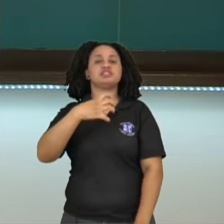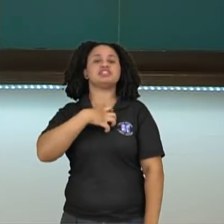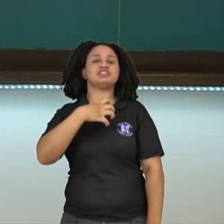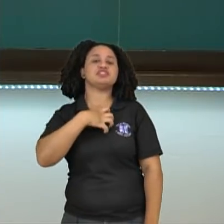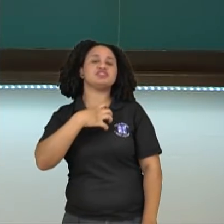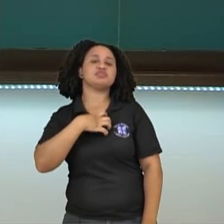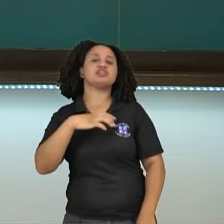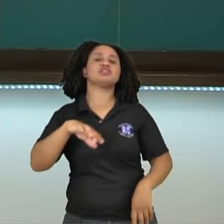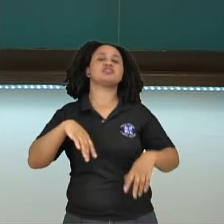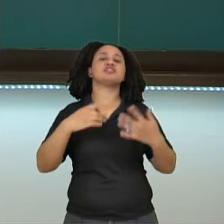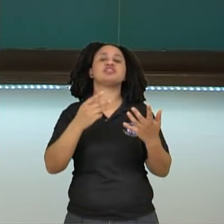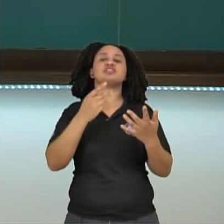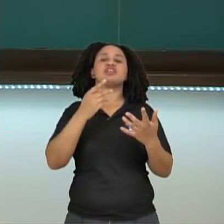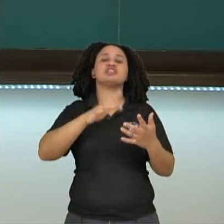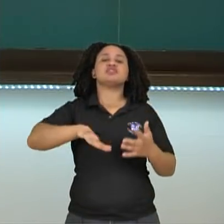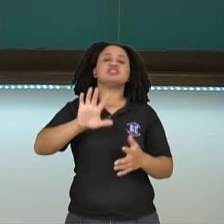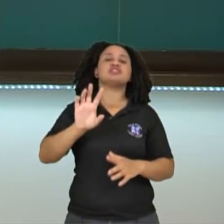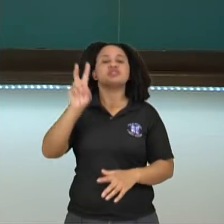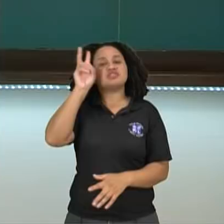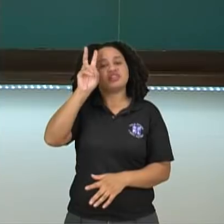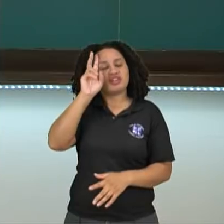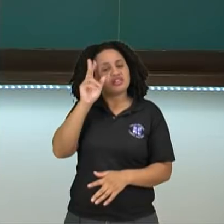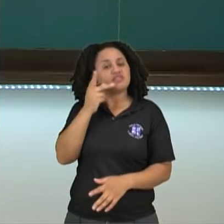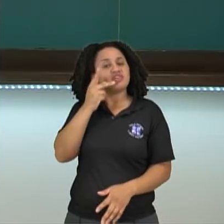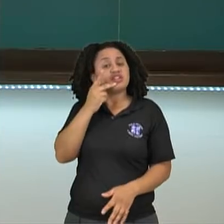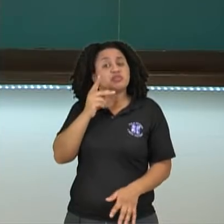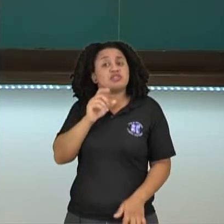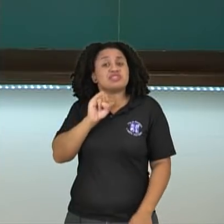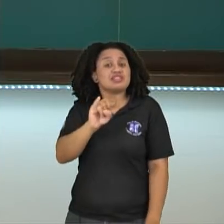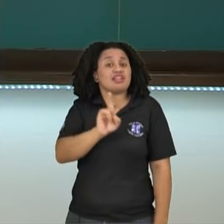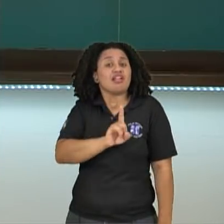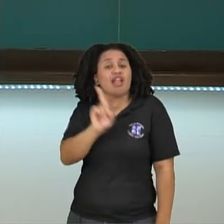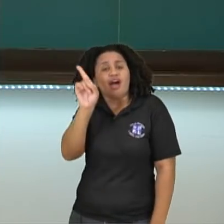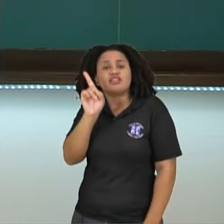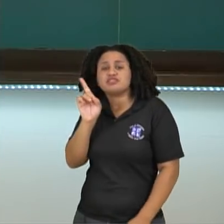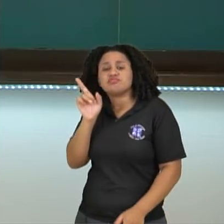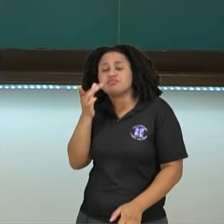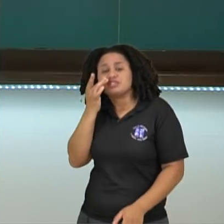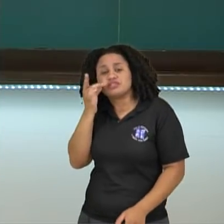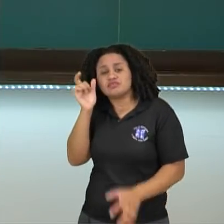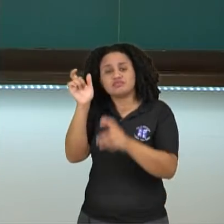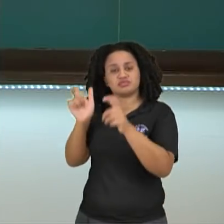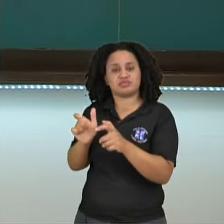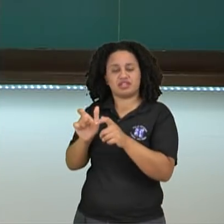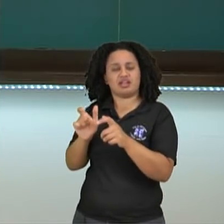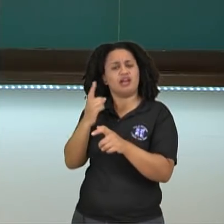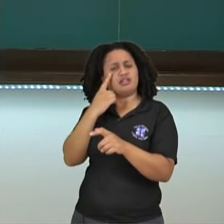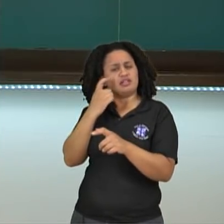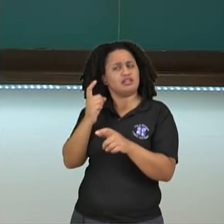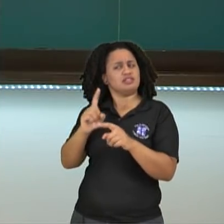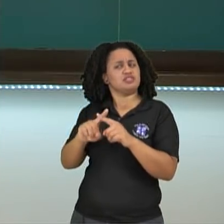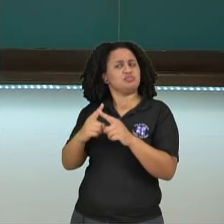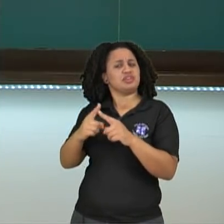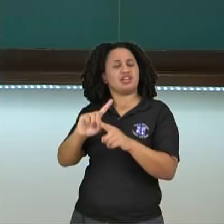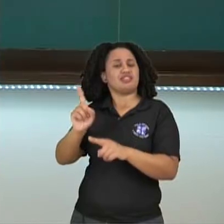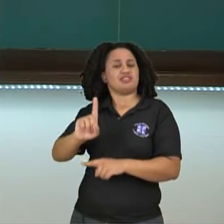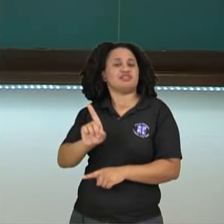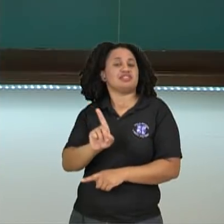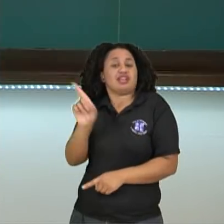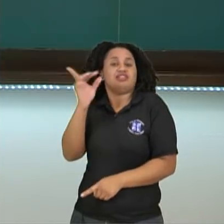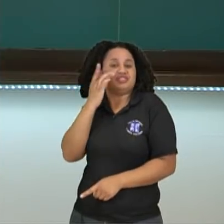situação do fato histórico, falamos como se tivéssemos realmente estado presente naquele lugar. É muito interessante, mas nós não estávamos. Até